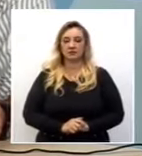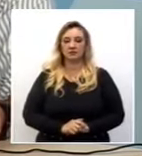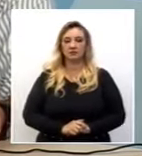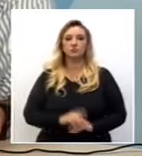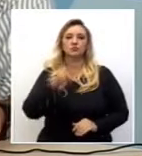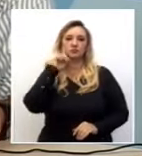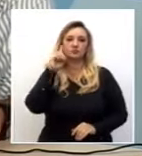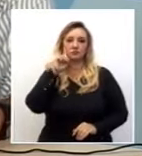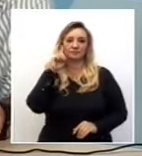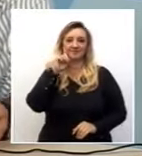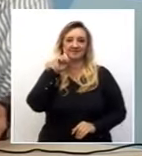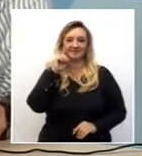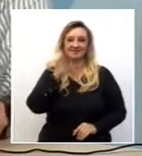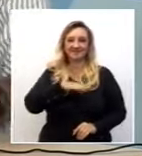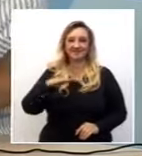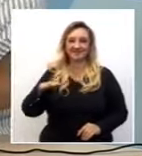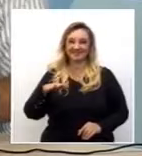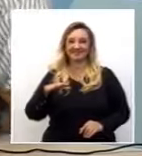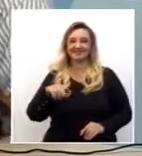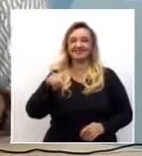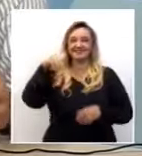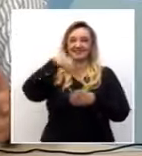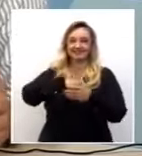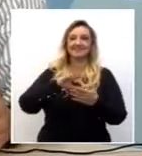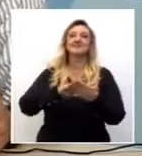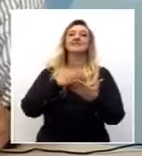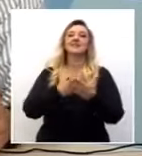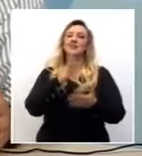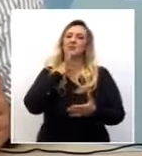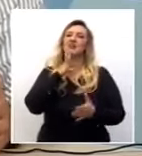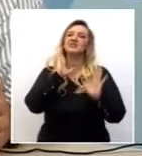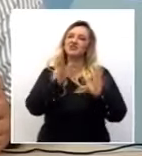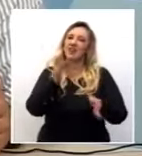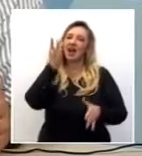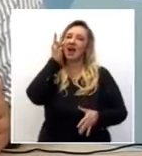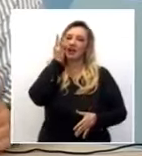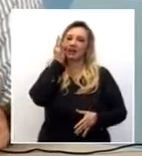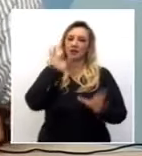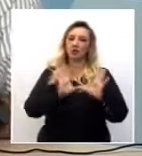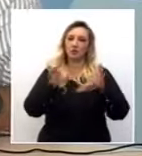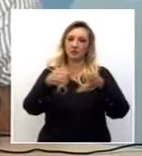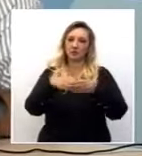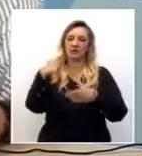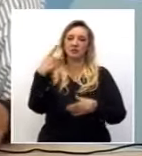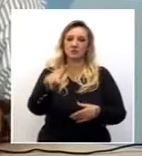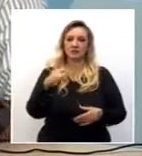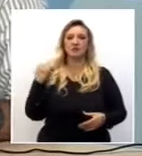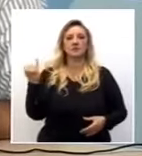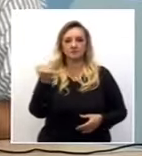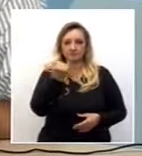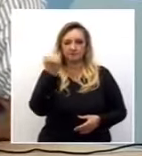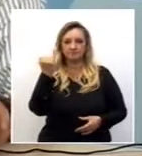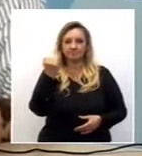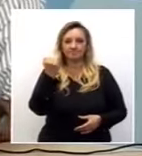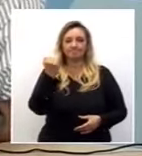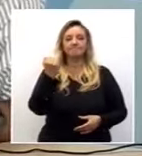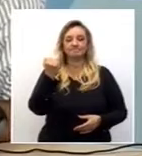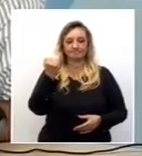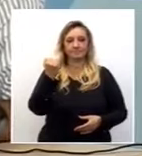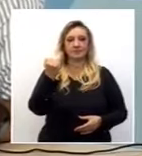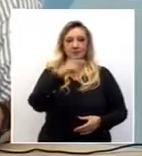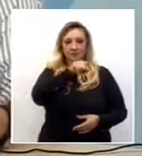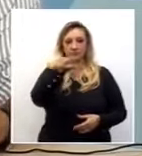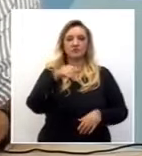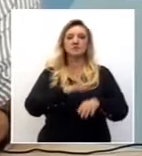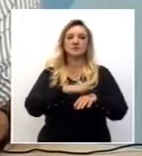a dia do aluno, né? Vocês estão lá na escola, vocês conhecem a realidade da sua comunidade, é importantíssimo, imprescindível que